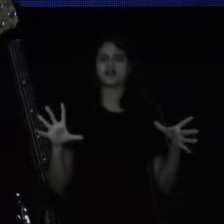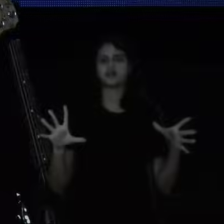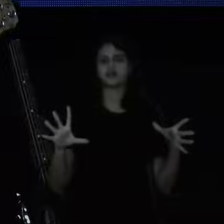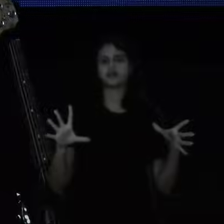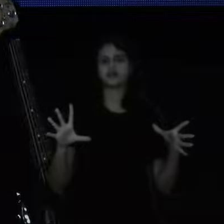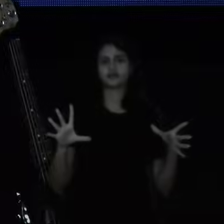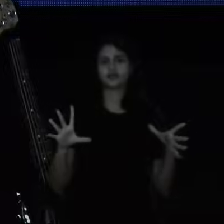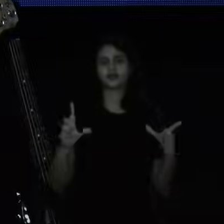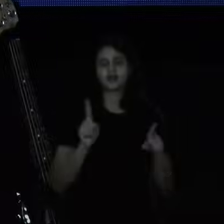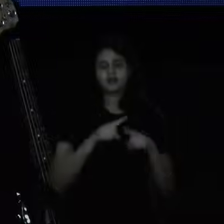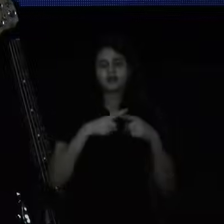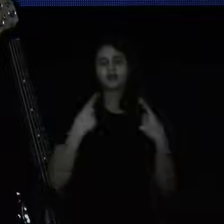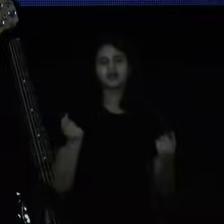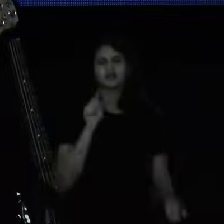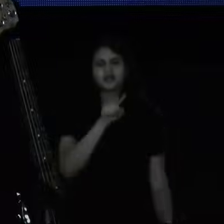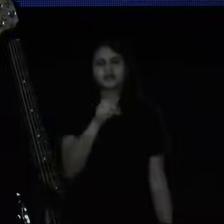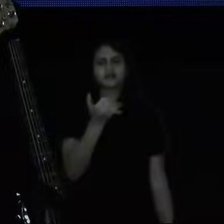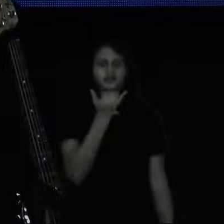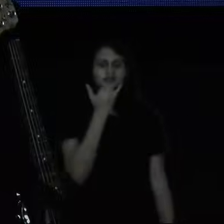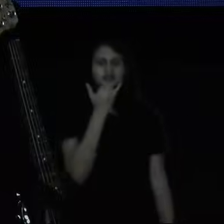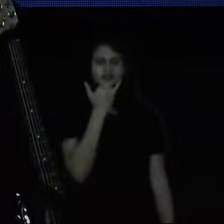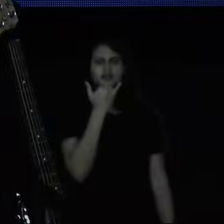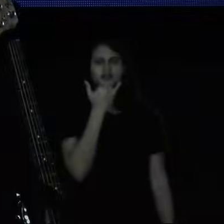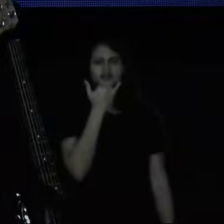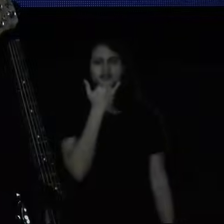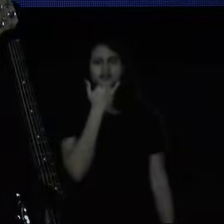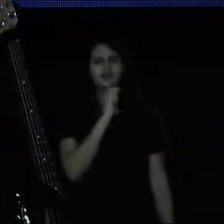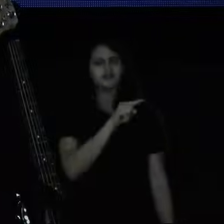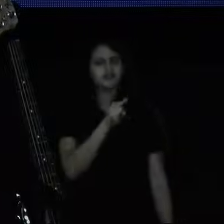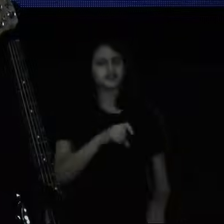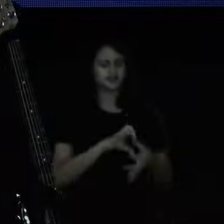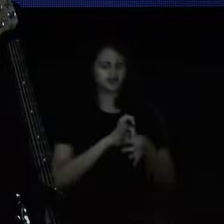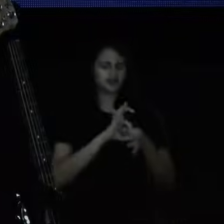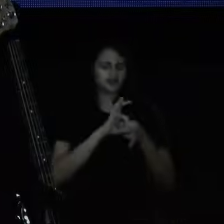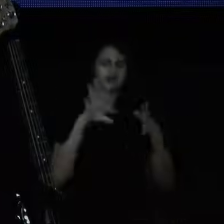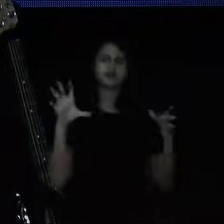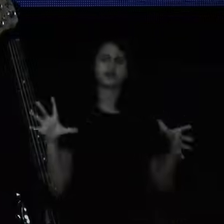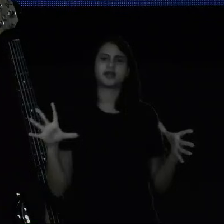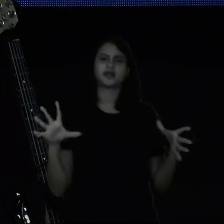você perdoa, você se liberta e leva a libertação para outra pessoa.